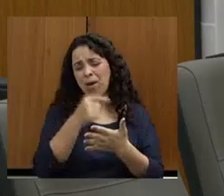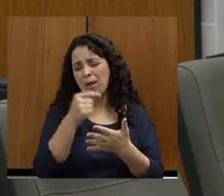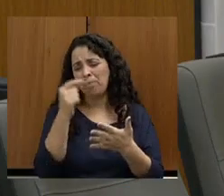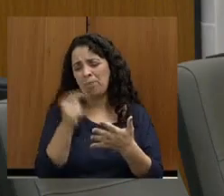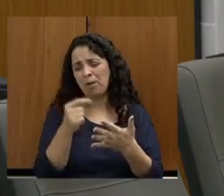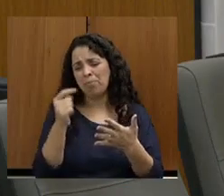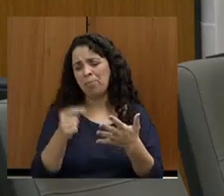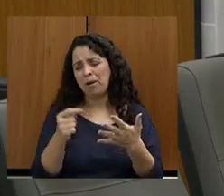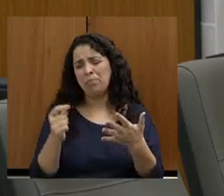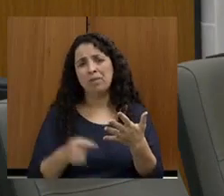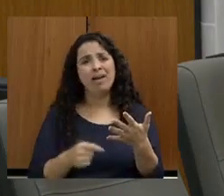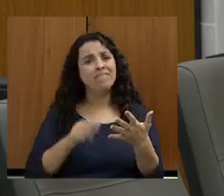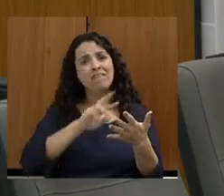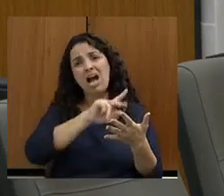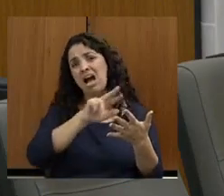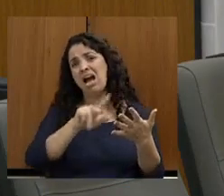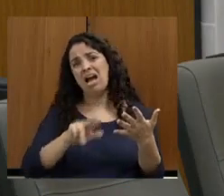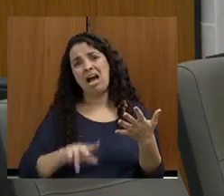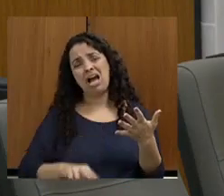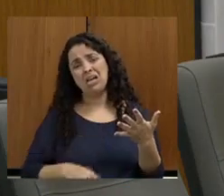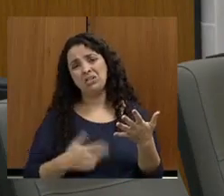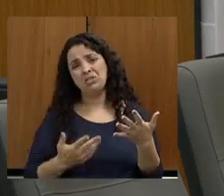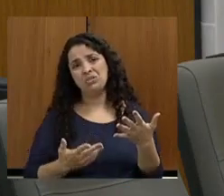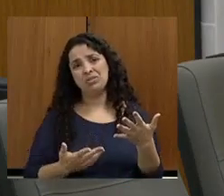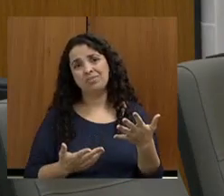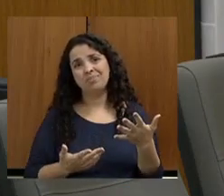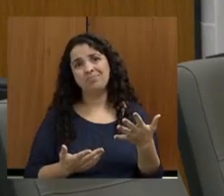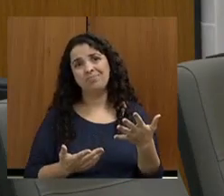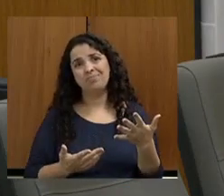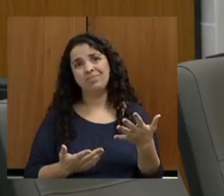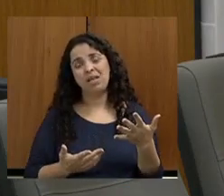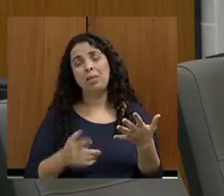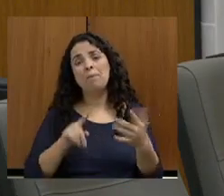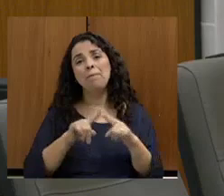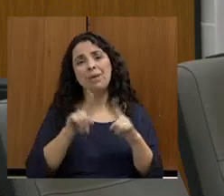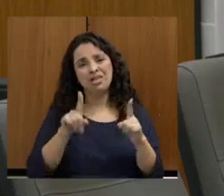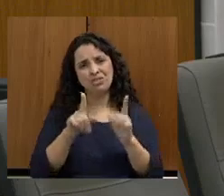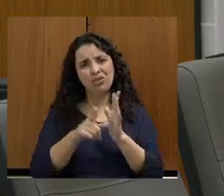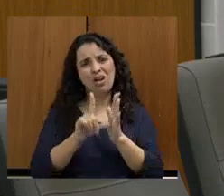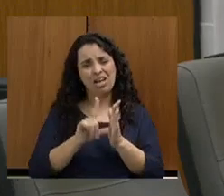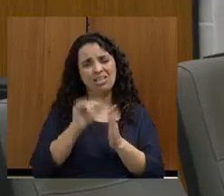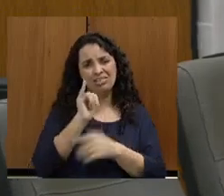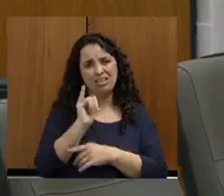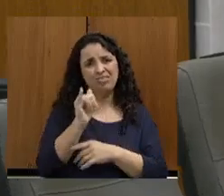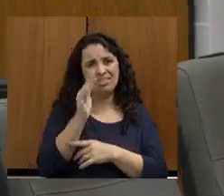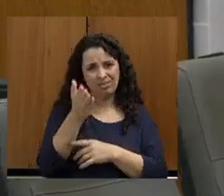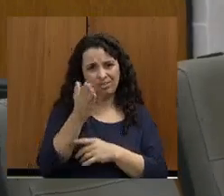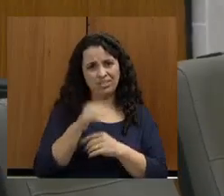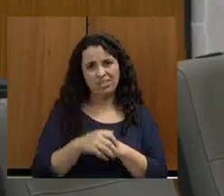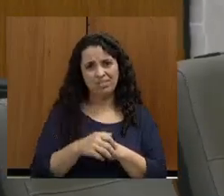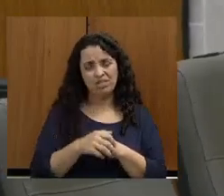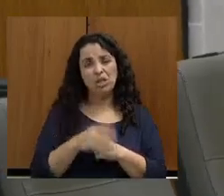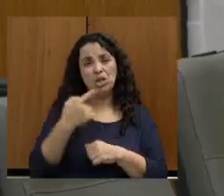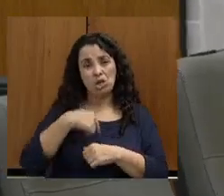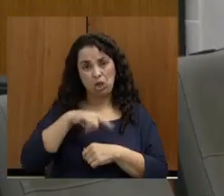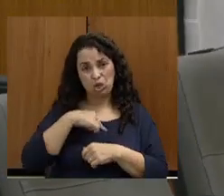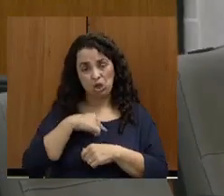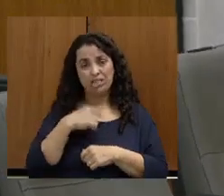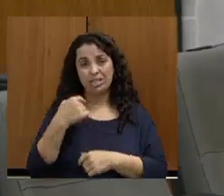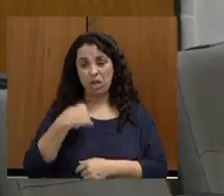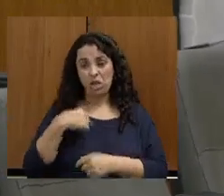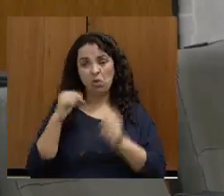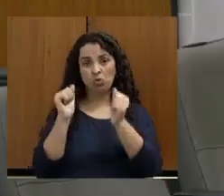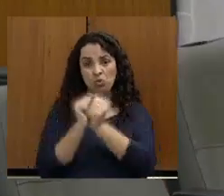porém, eu vou antecipar ao senhor que nós estamos aqui, eu e minha filha.